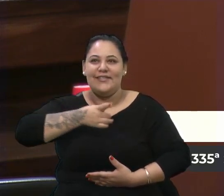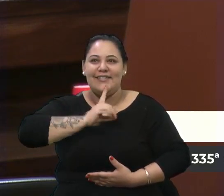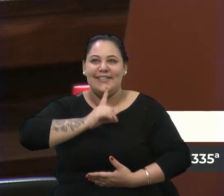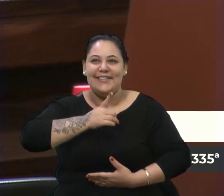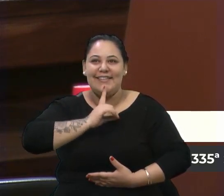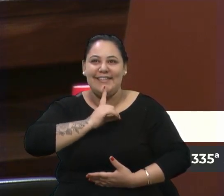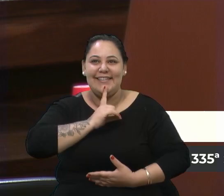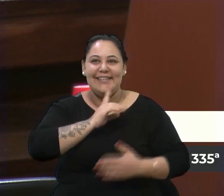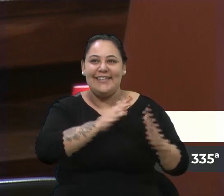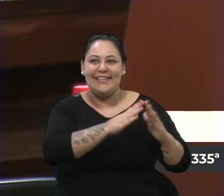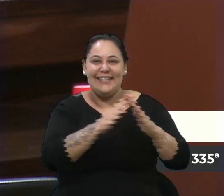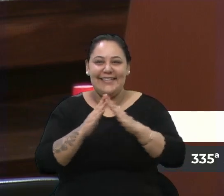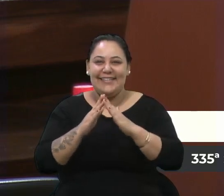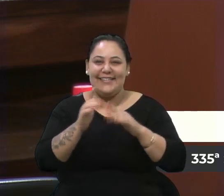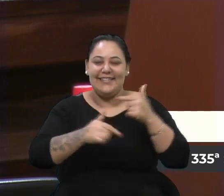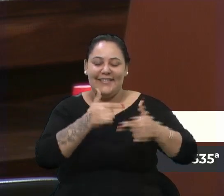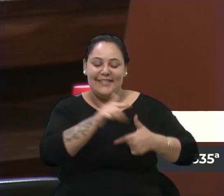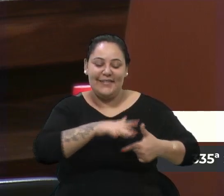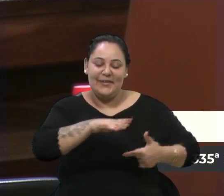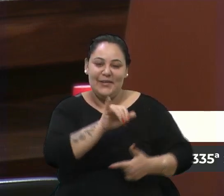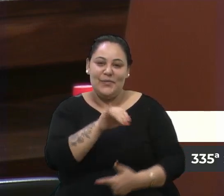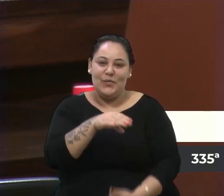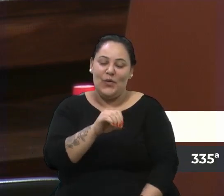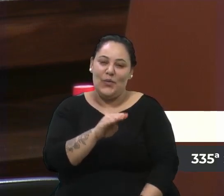imobiliário aí, só para me corrigir. Obrigado.